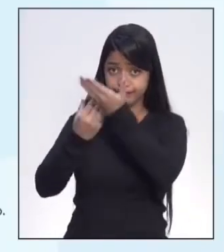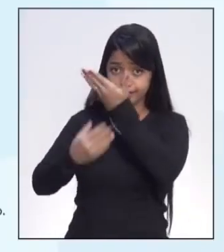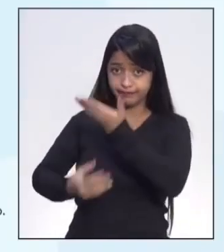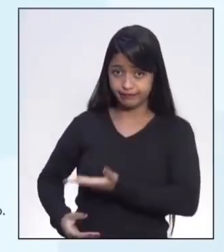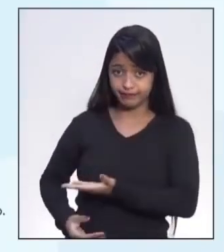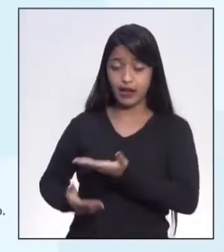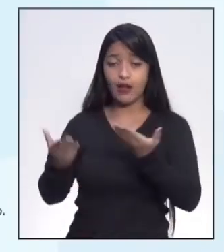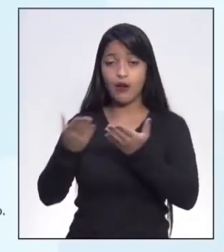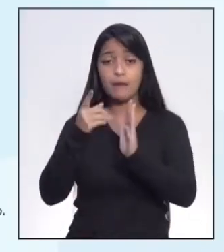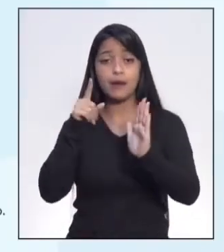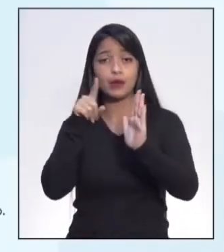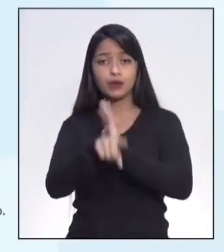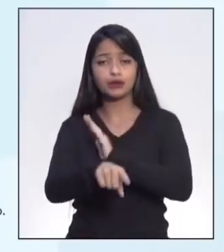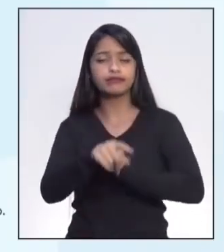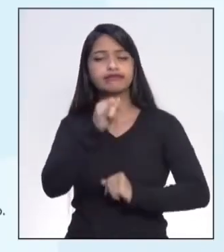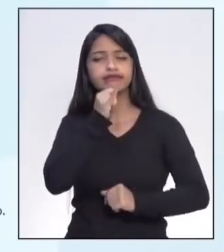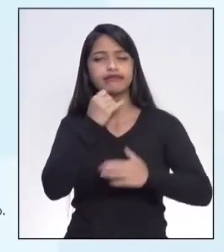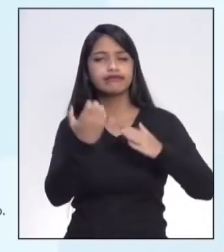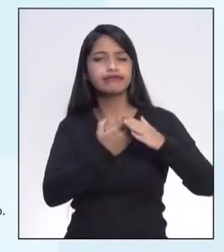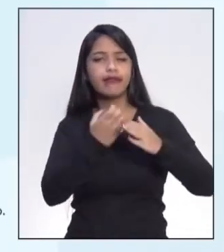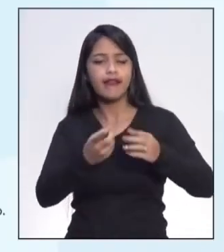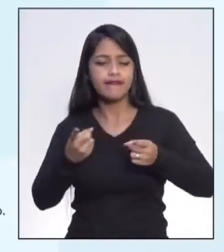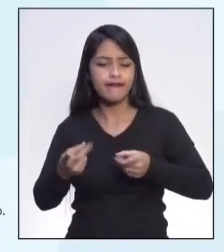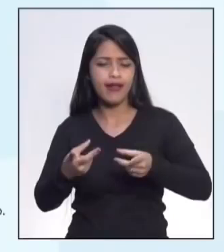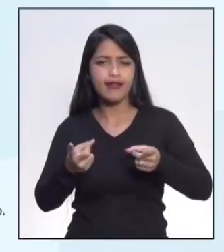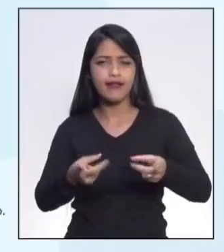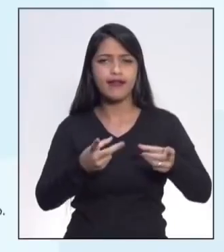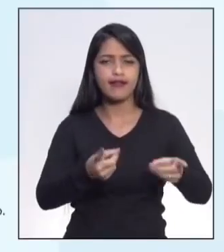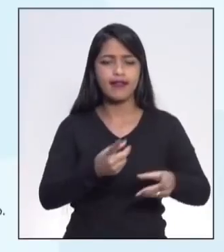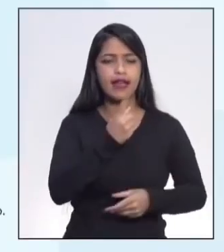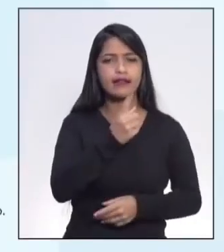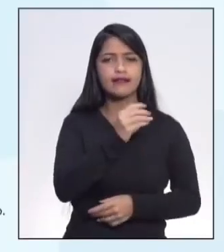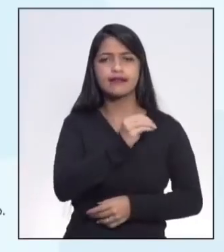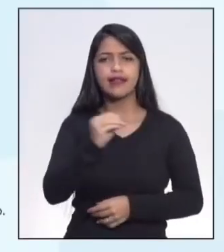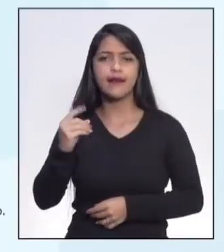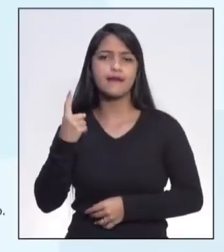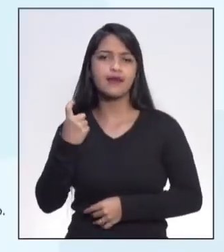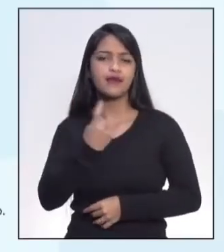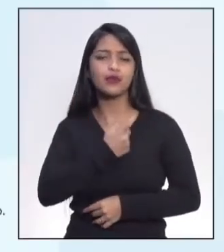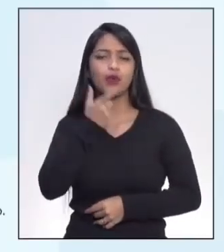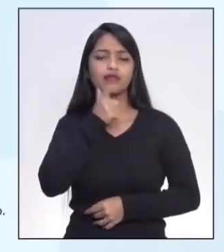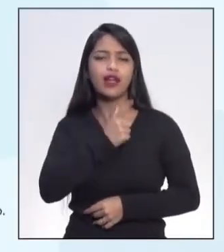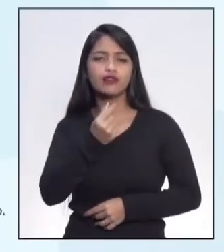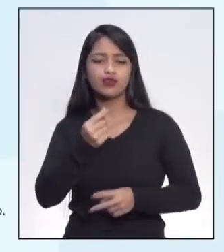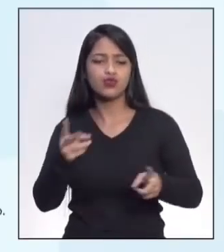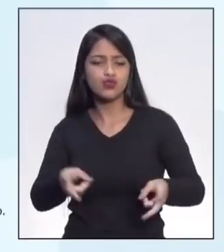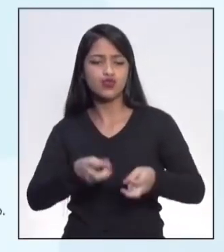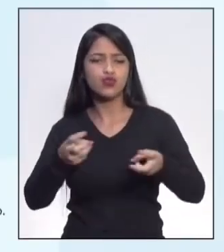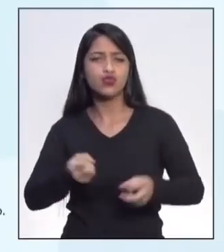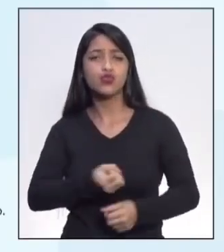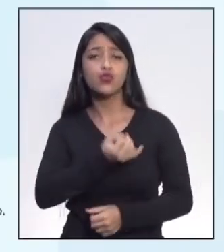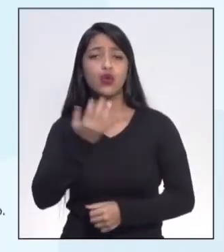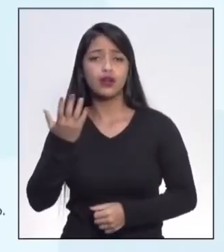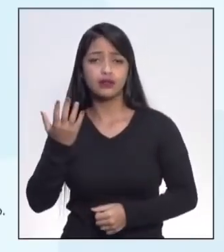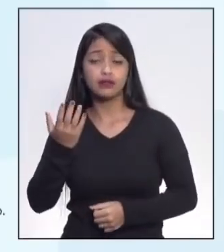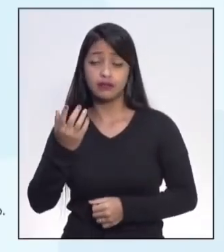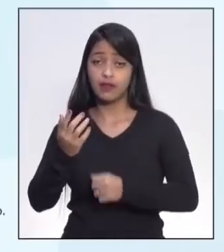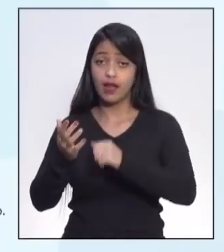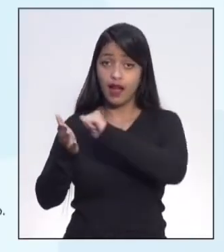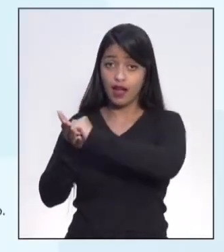empresa se ela vender 100 unidades de perfume? Essa atividade está lá na página, está no caderno